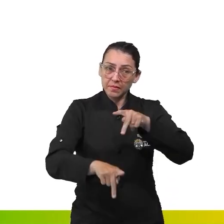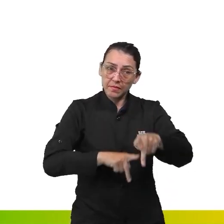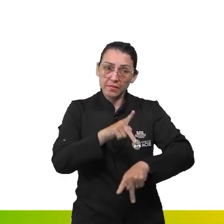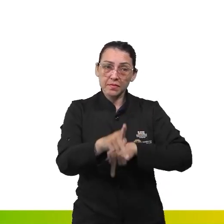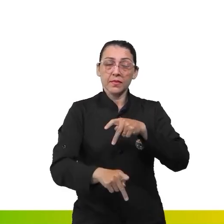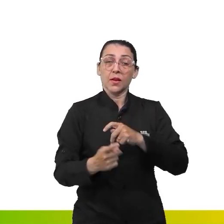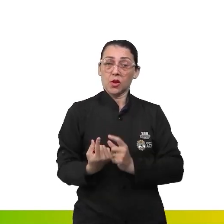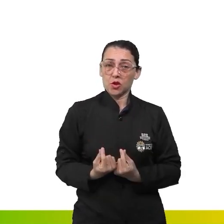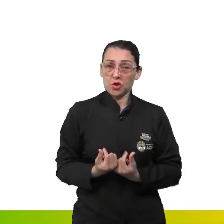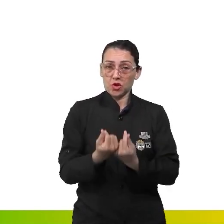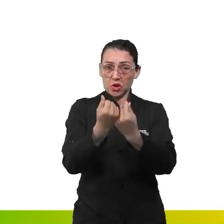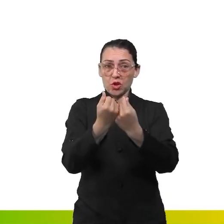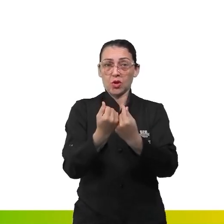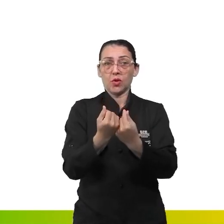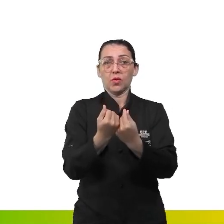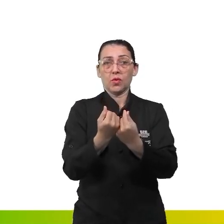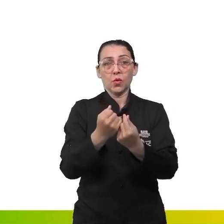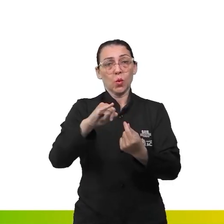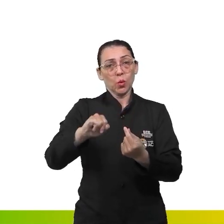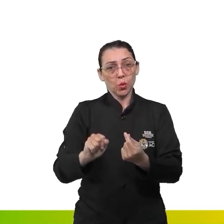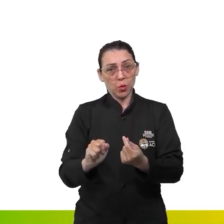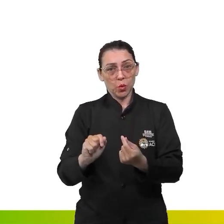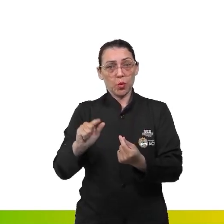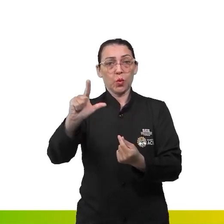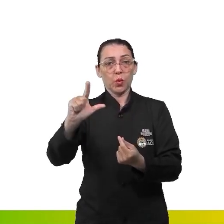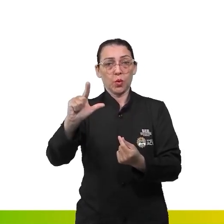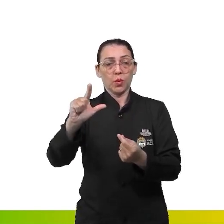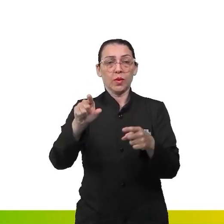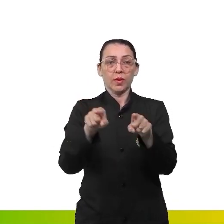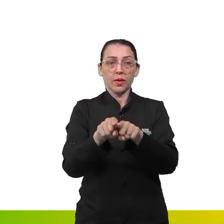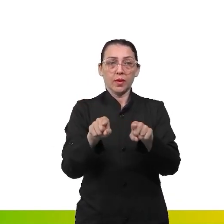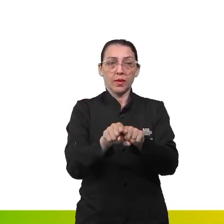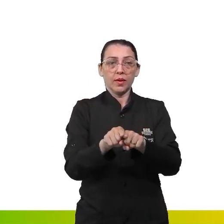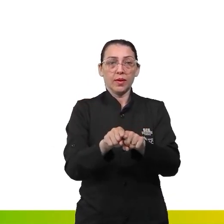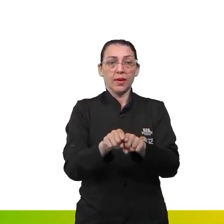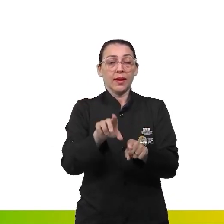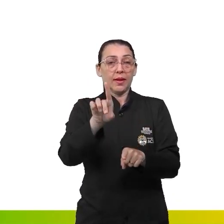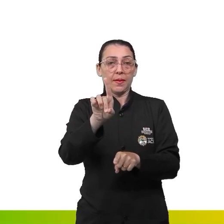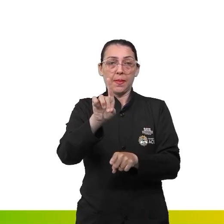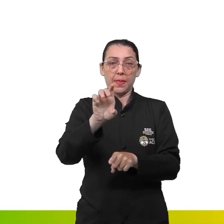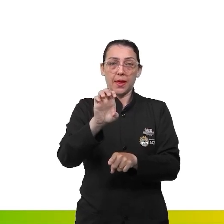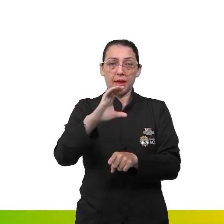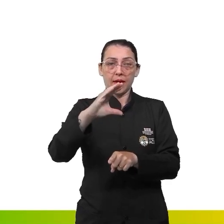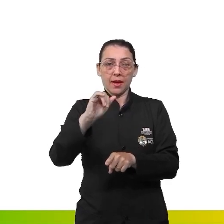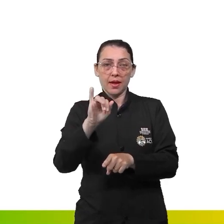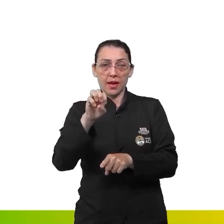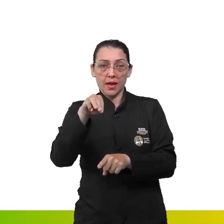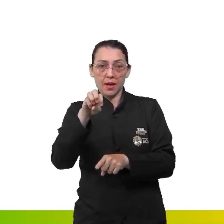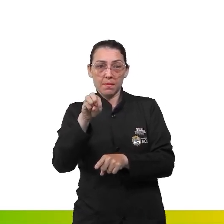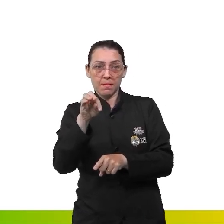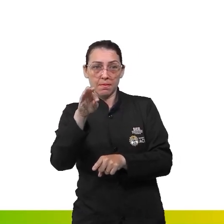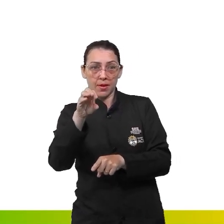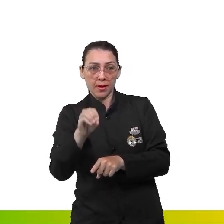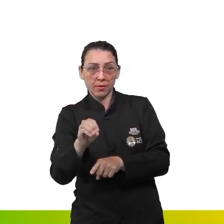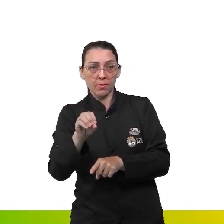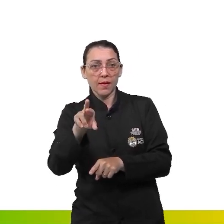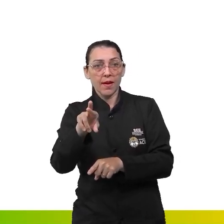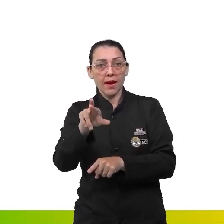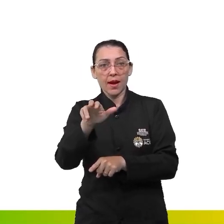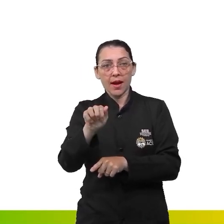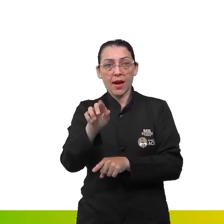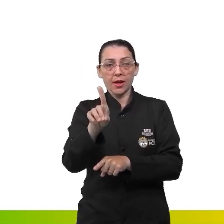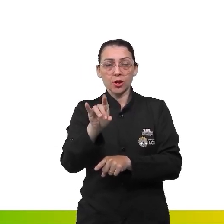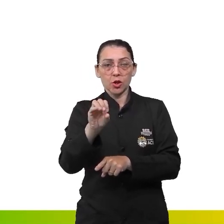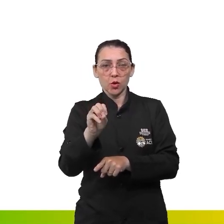problemas financeiros, como aquele problema dos juros compostos, e decaimento radioativo.